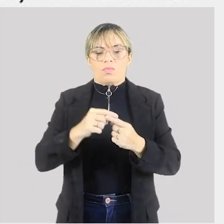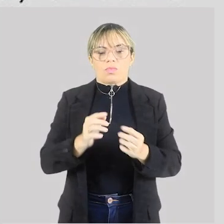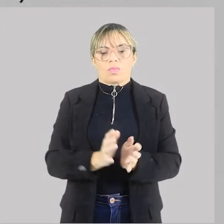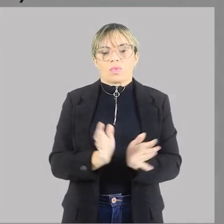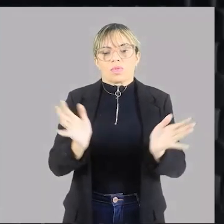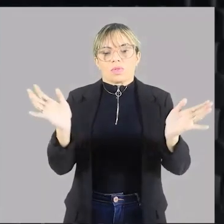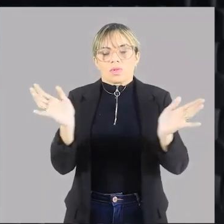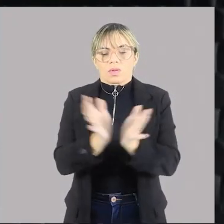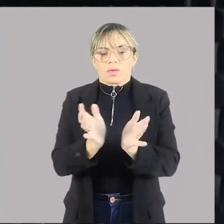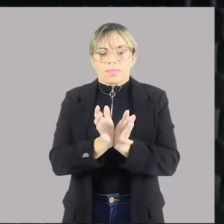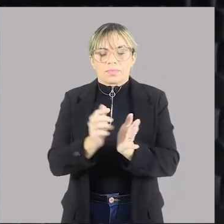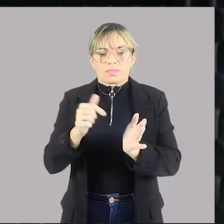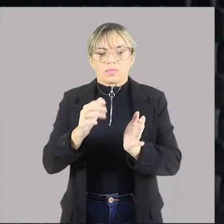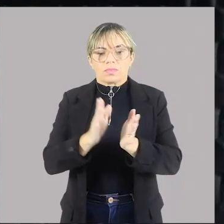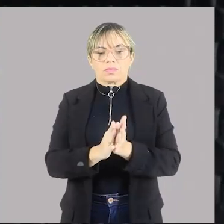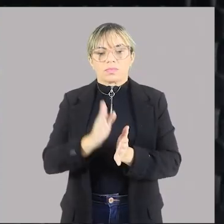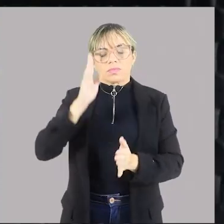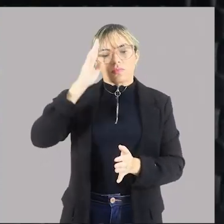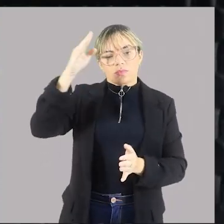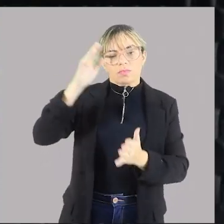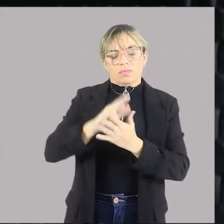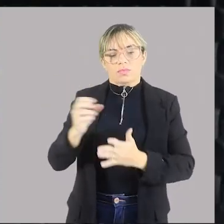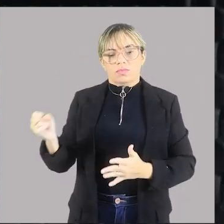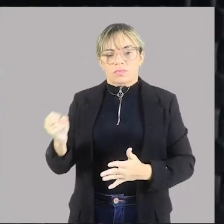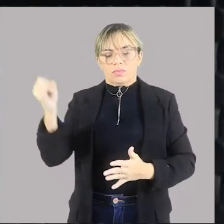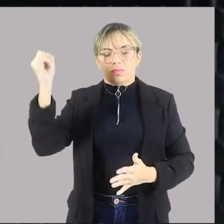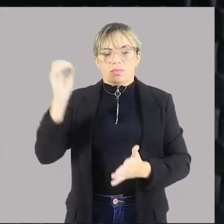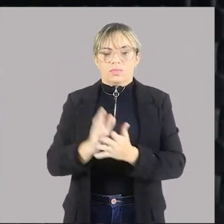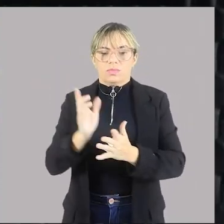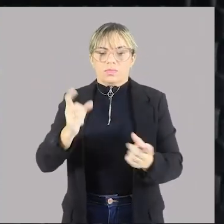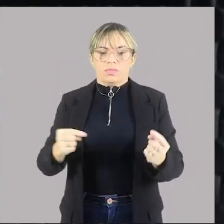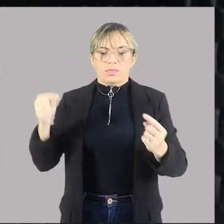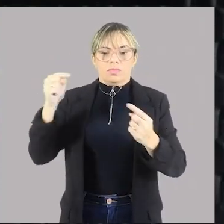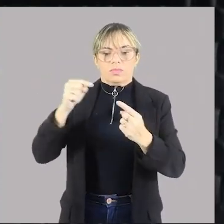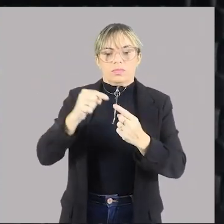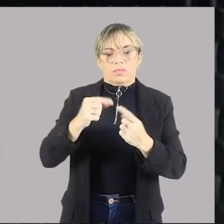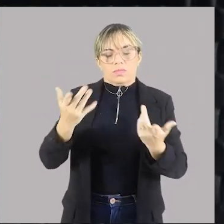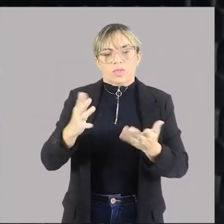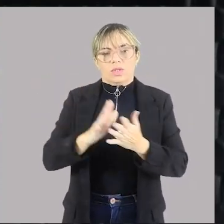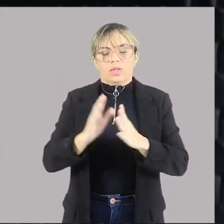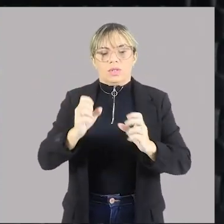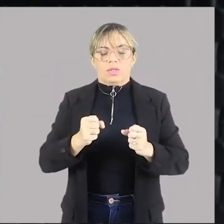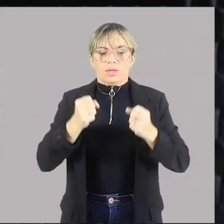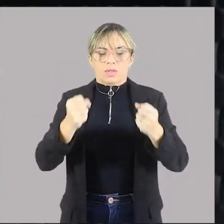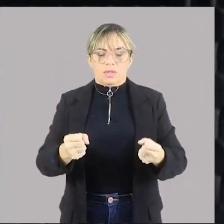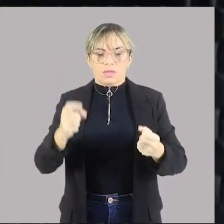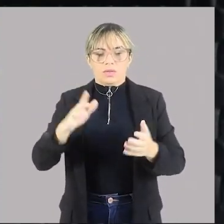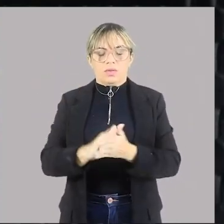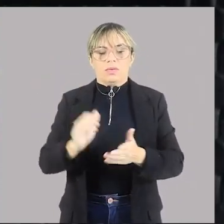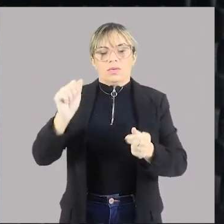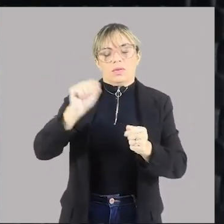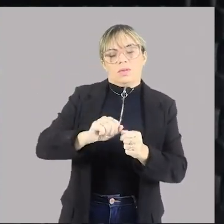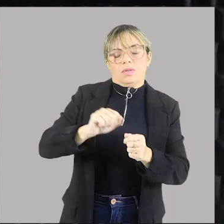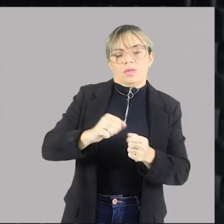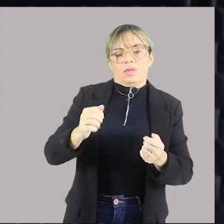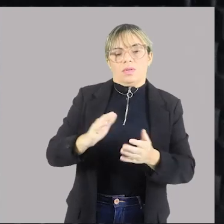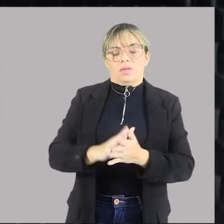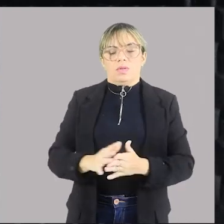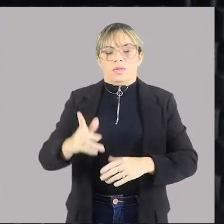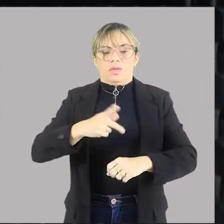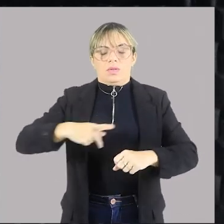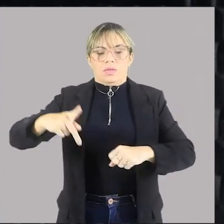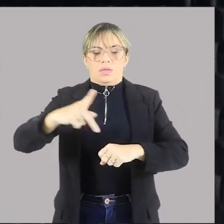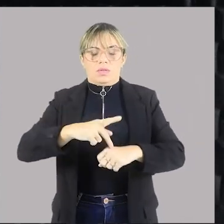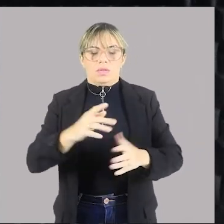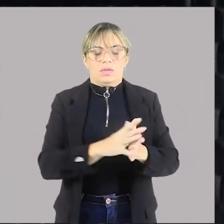de princípios que possa determinar os fins do Estado, aliás, que possam executar os fins do Estado que são